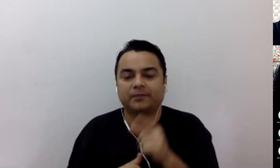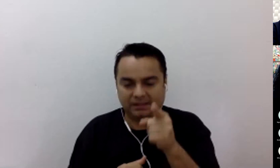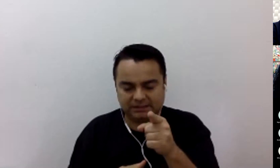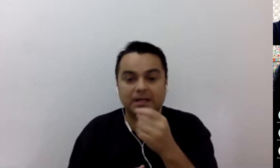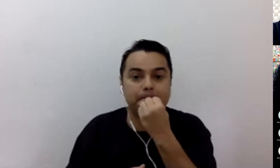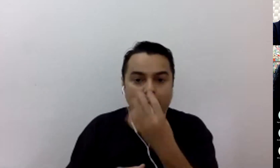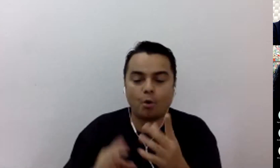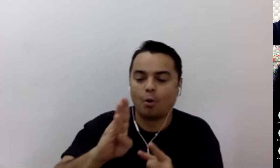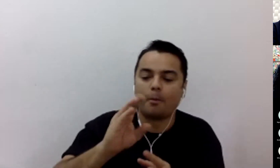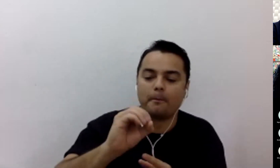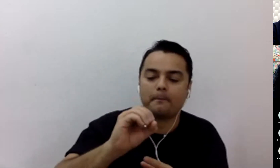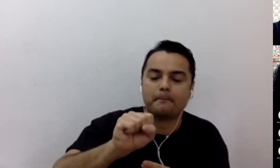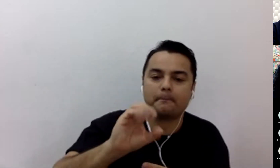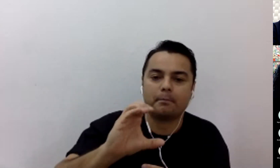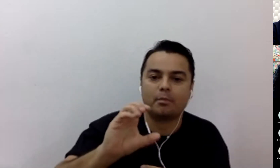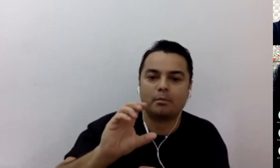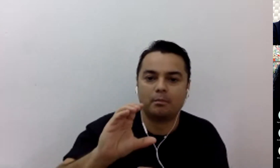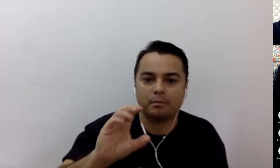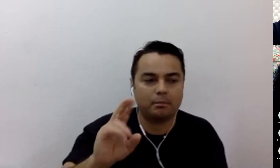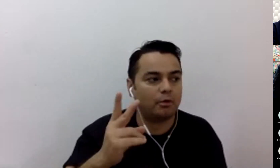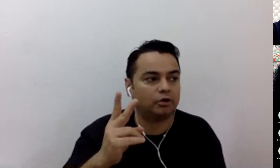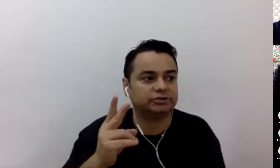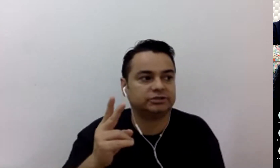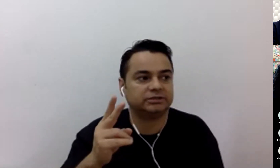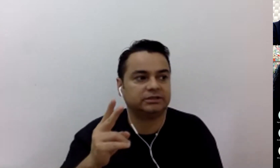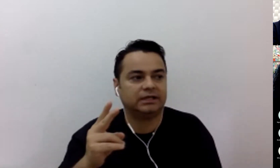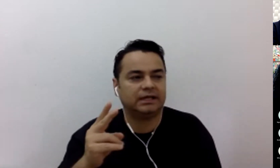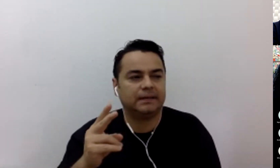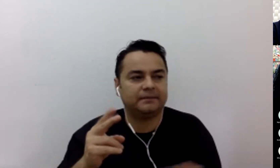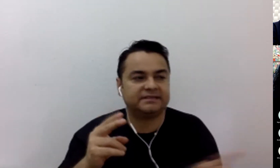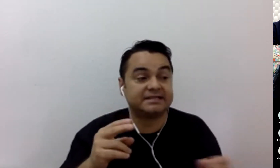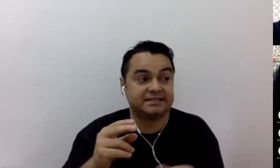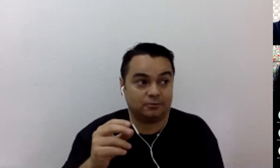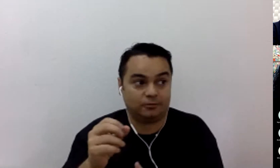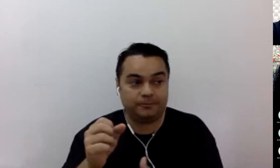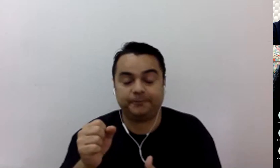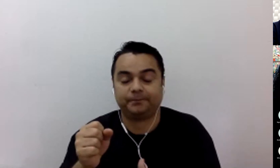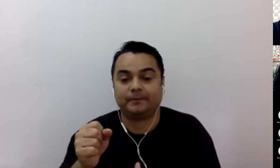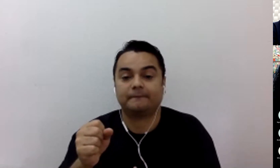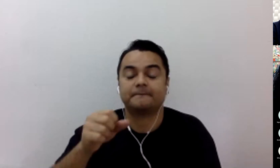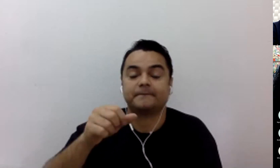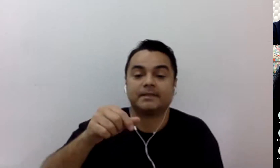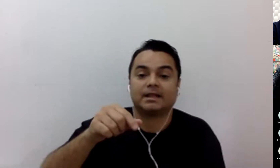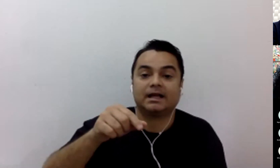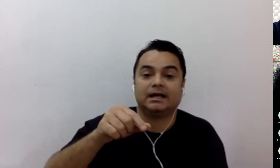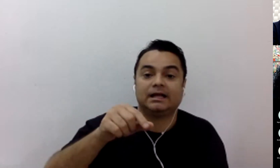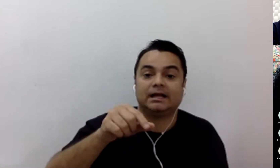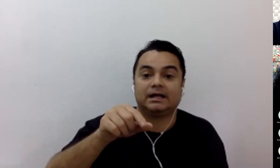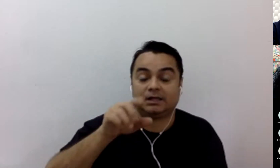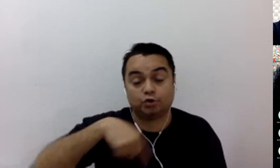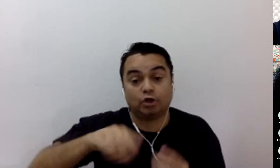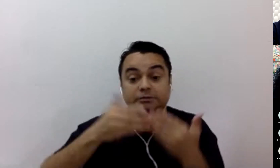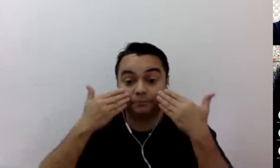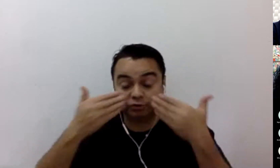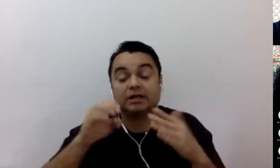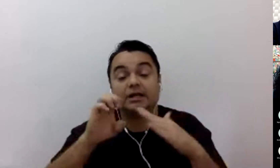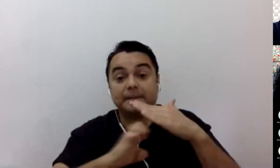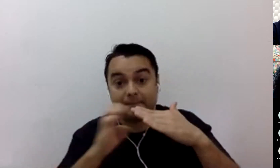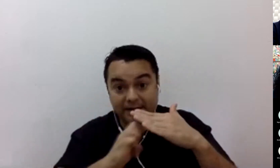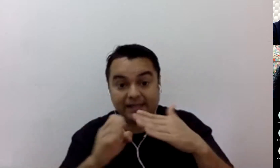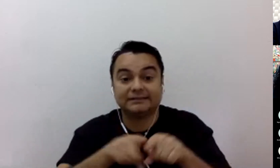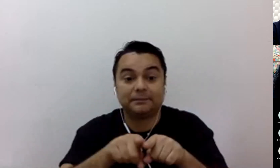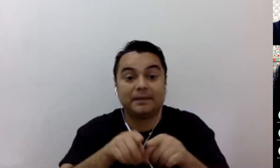como Bosch, como embaixadores, temos essa incumbência de a gente estar mostrando a nossa empresa e os caminhos